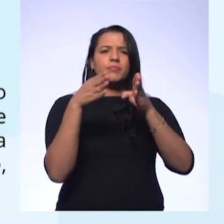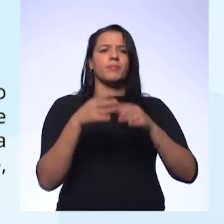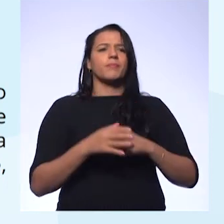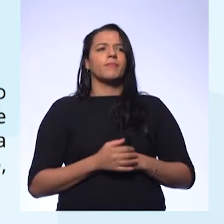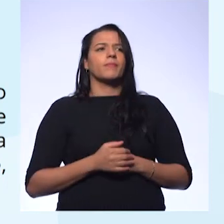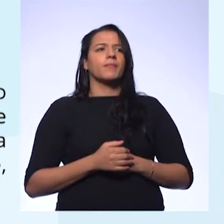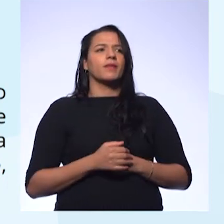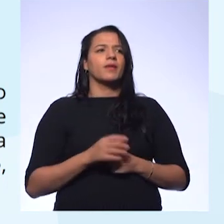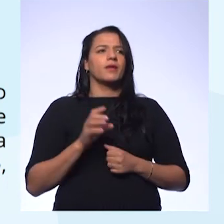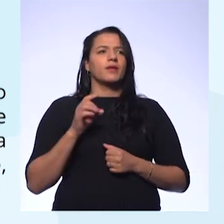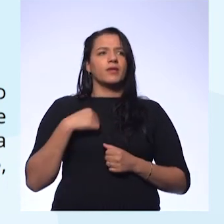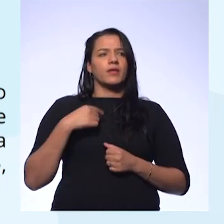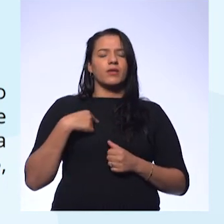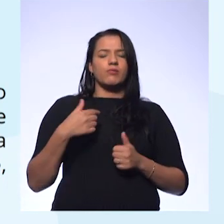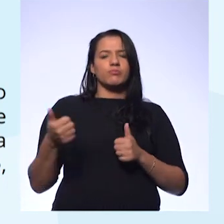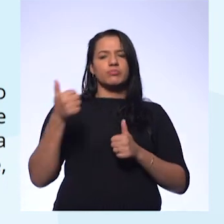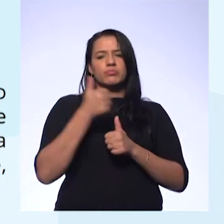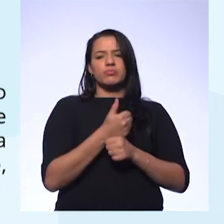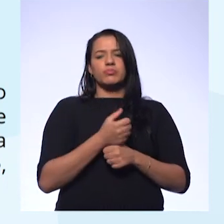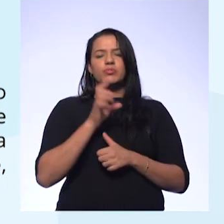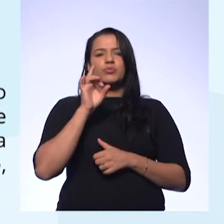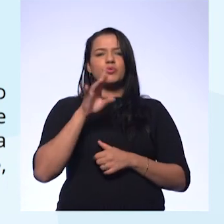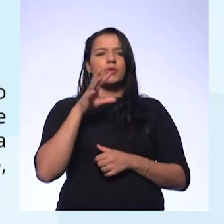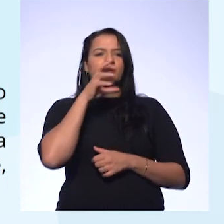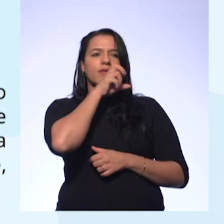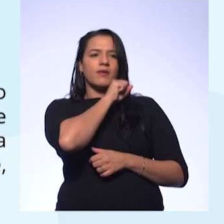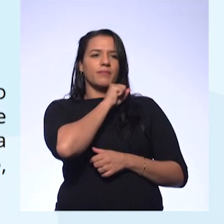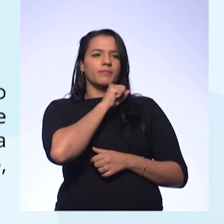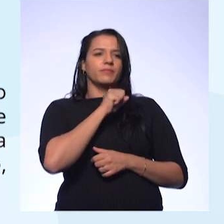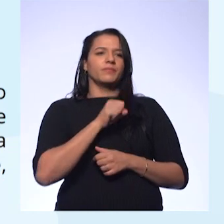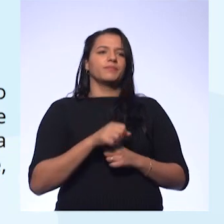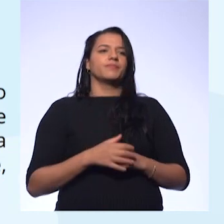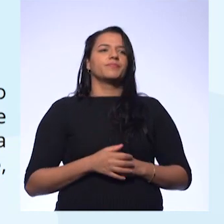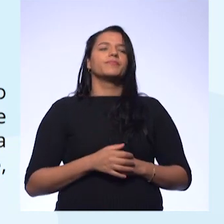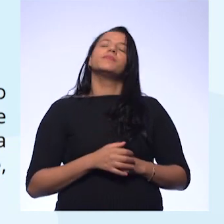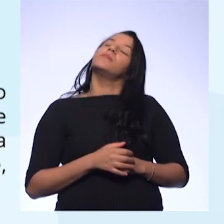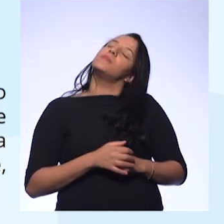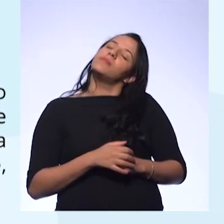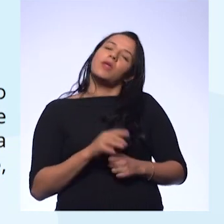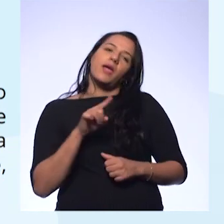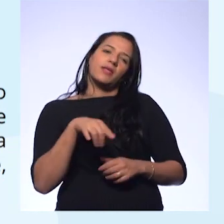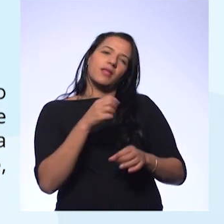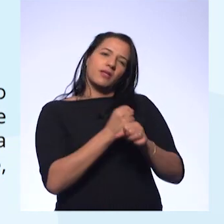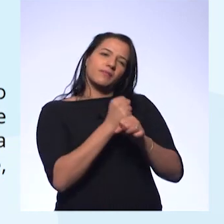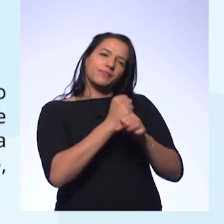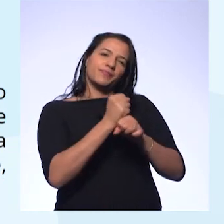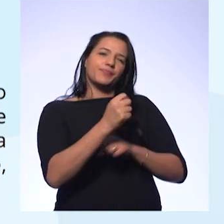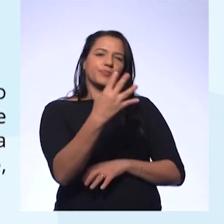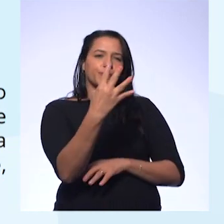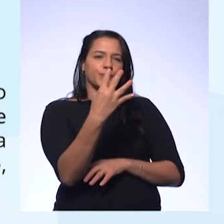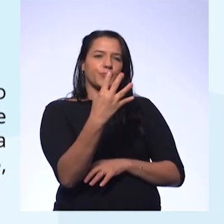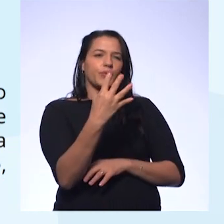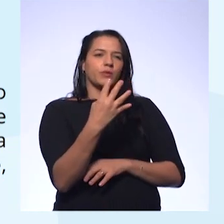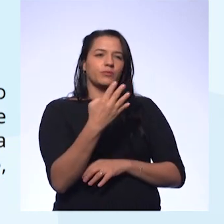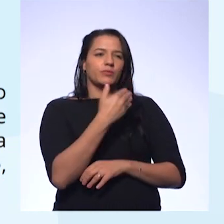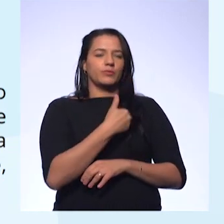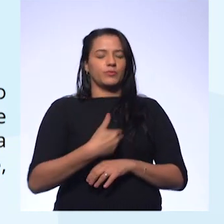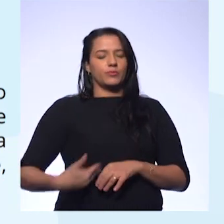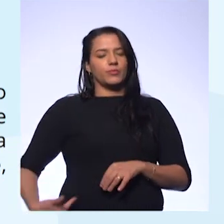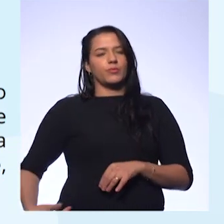aqui provisoriamente. Mas aí vocês já notem que essa fase provisória durou 4 anos, Já é um